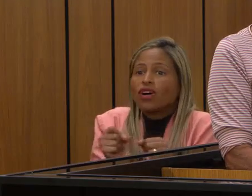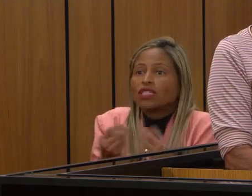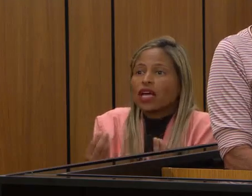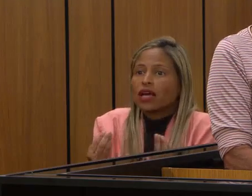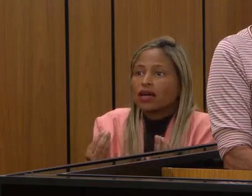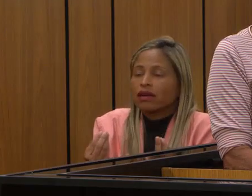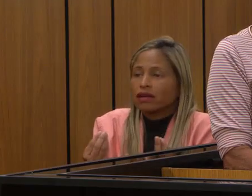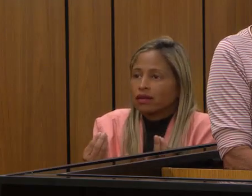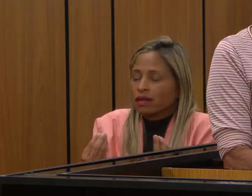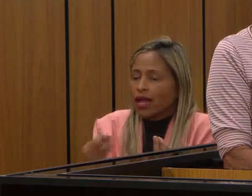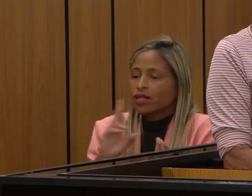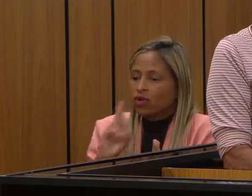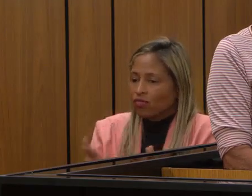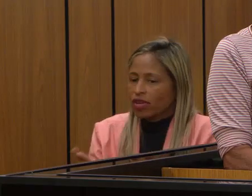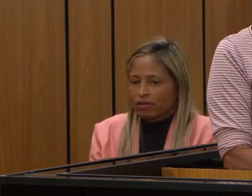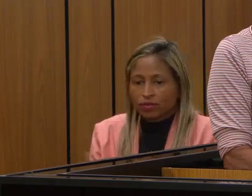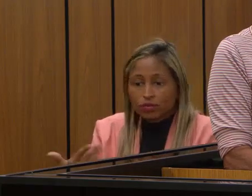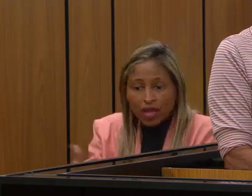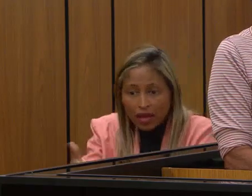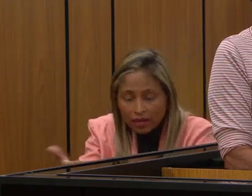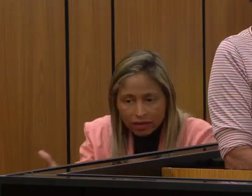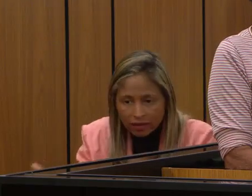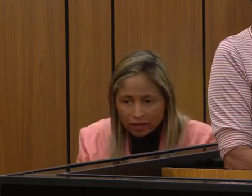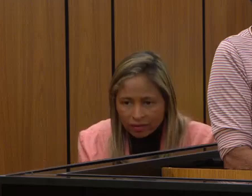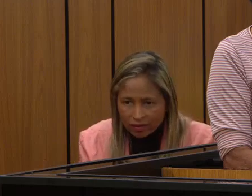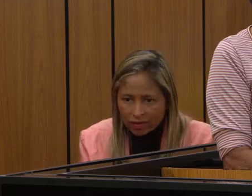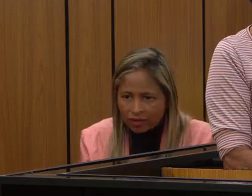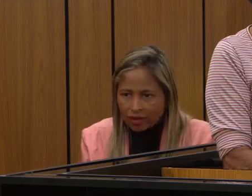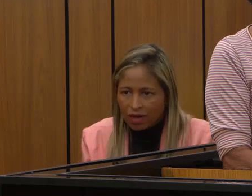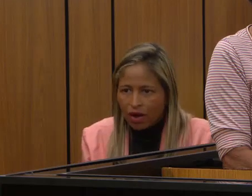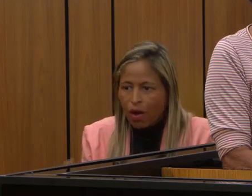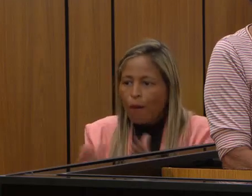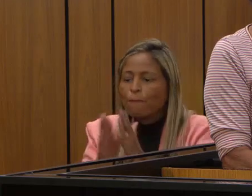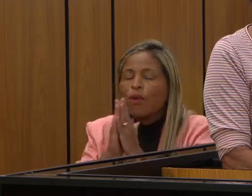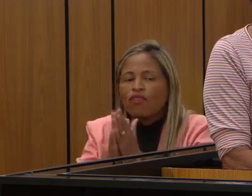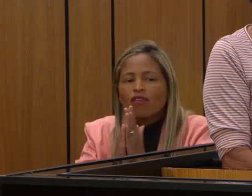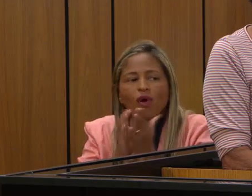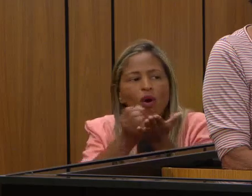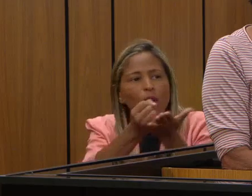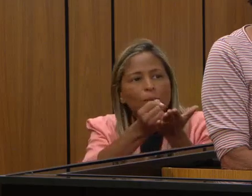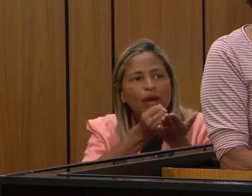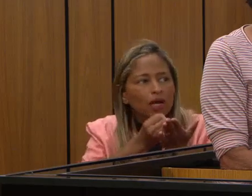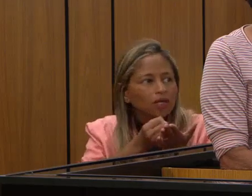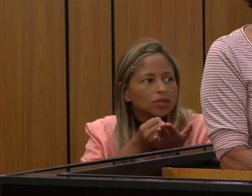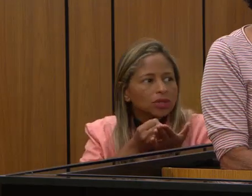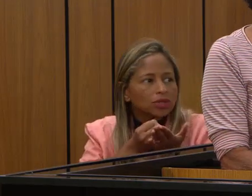resolver essa situação quem puder me ajudar me ajuda por favor